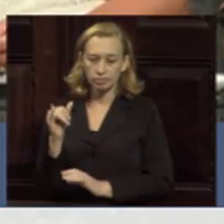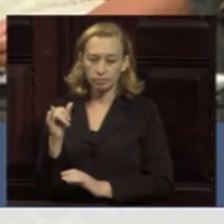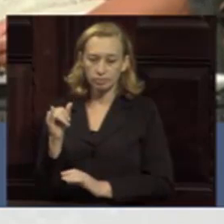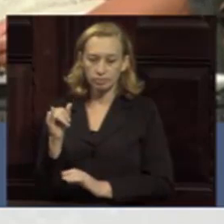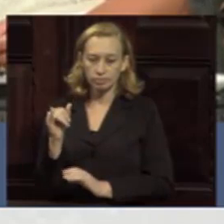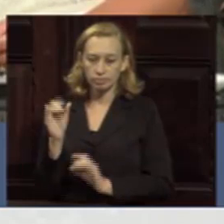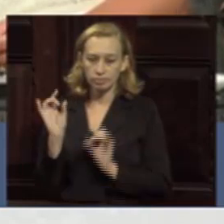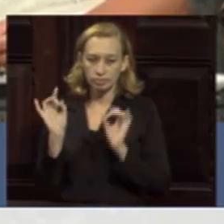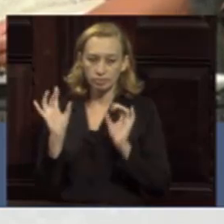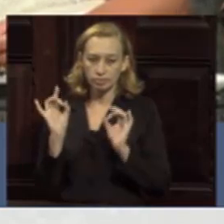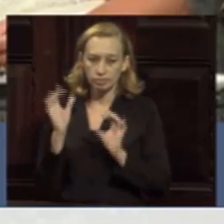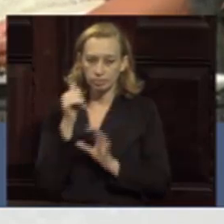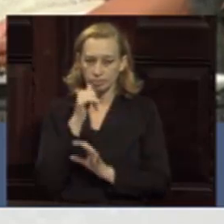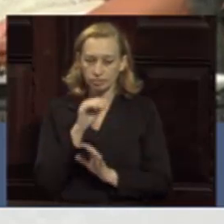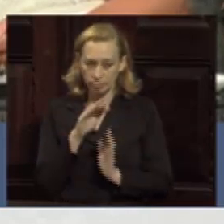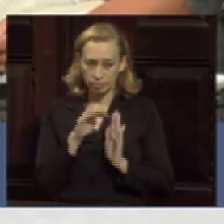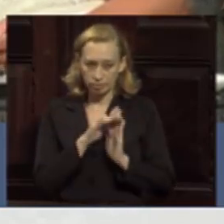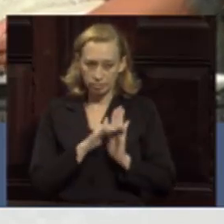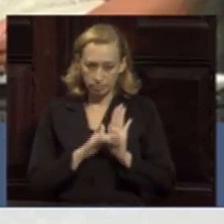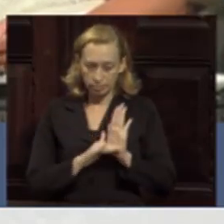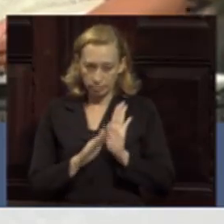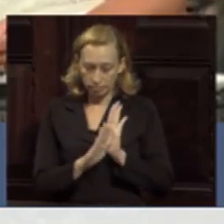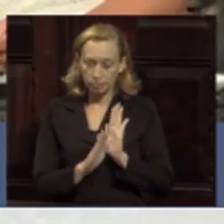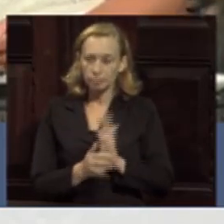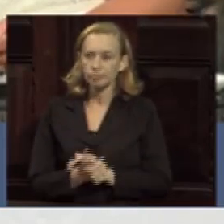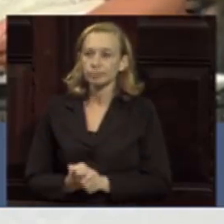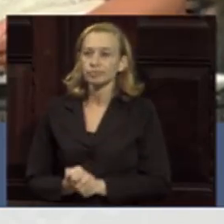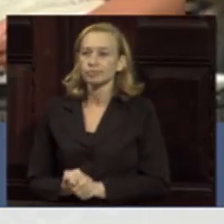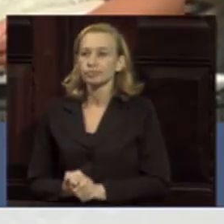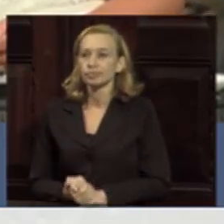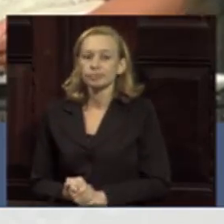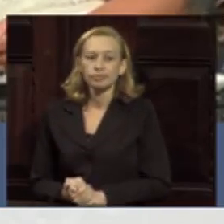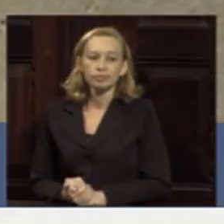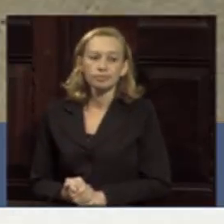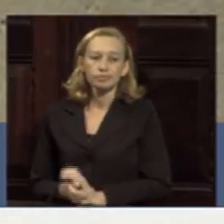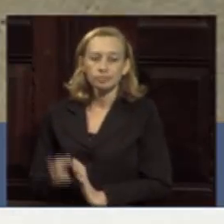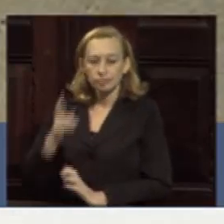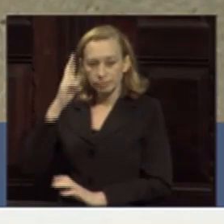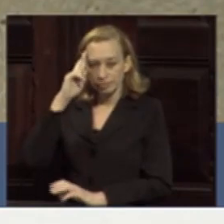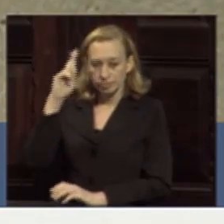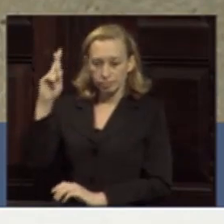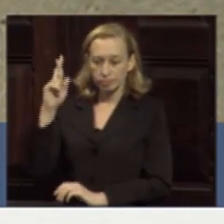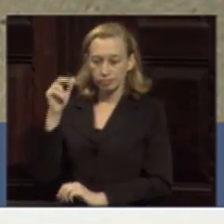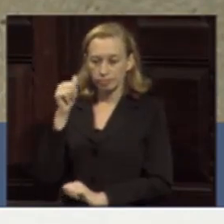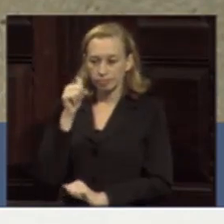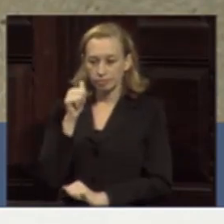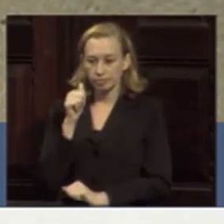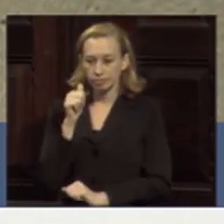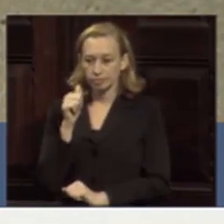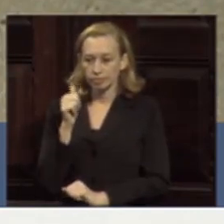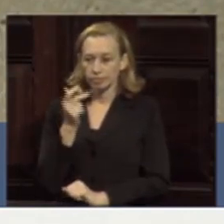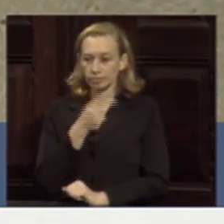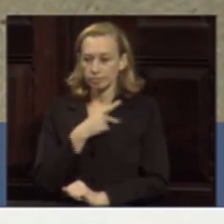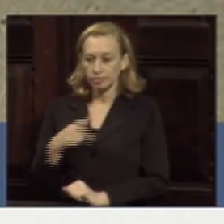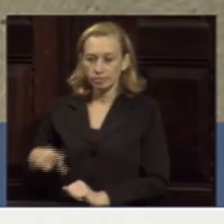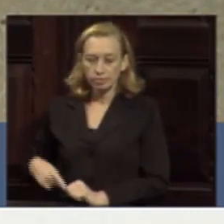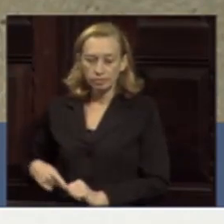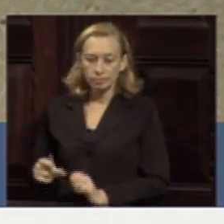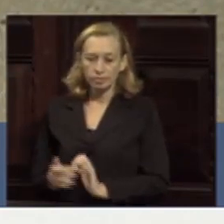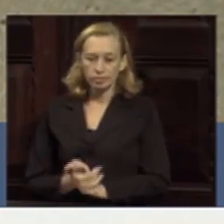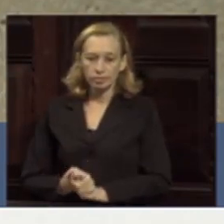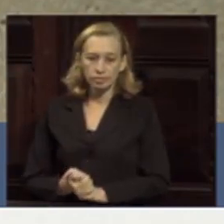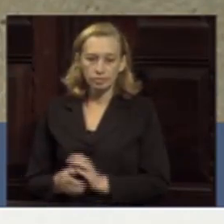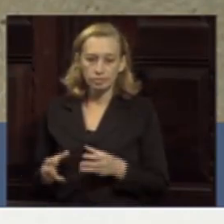projeto, sobre a votação. Pela ordem, sobre a votação, deputado Carlos Mink. Senhor presidente, a comissão, a CCJ,